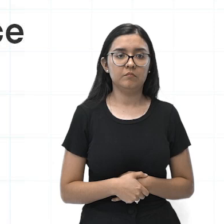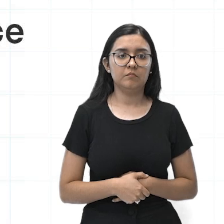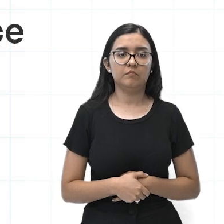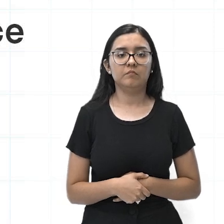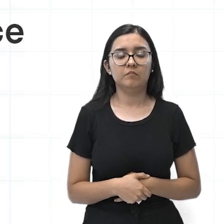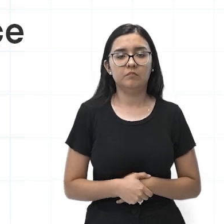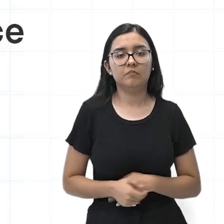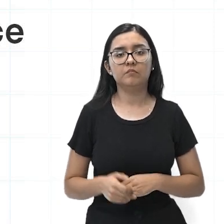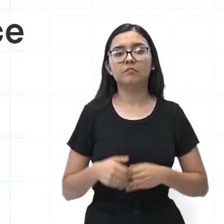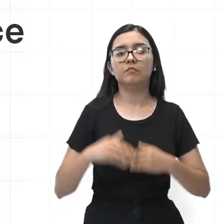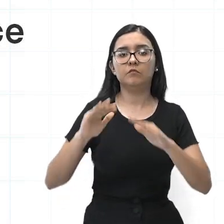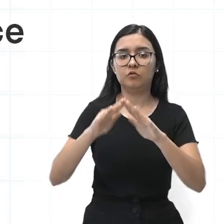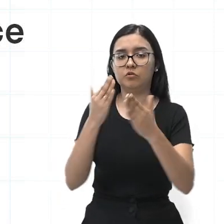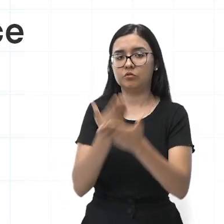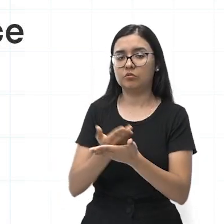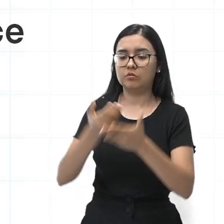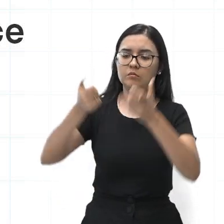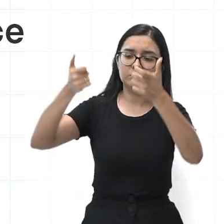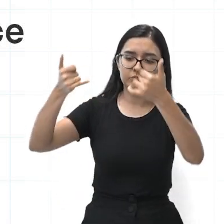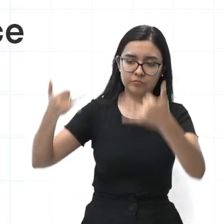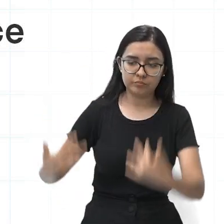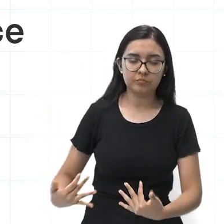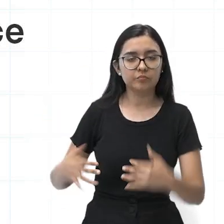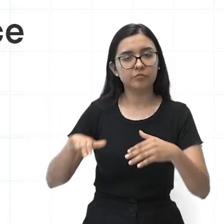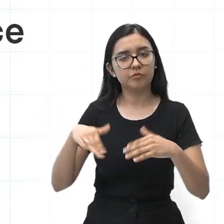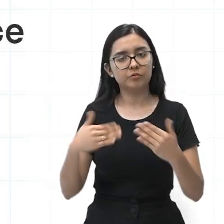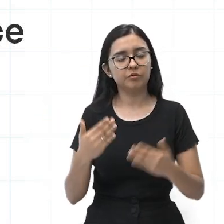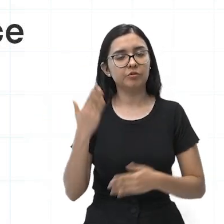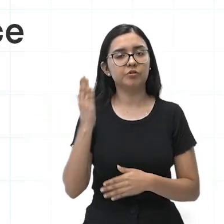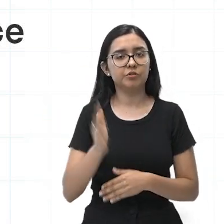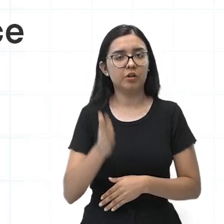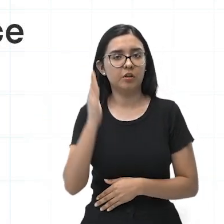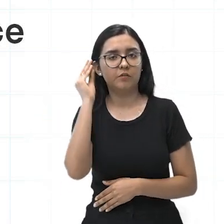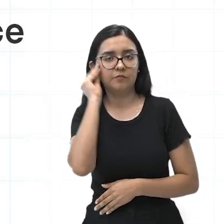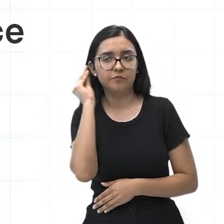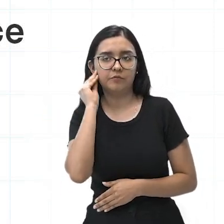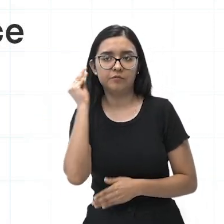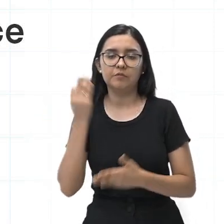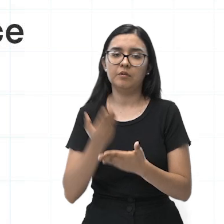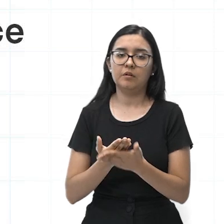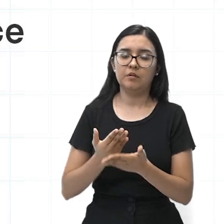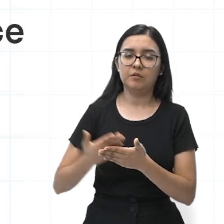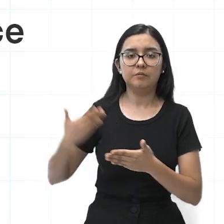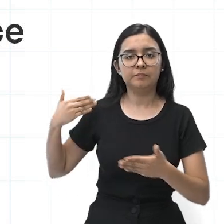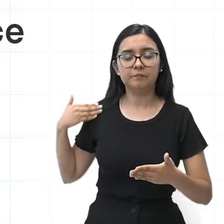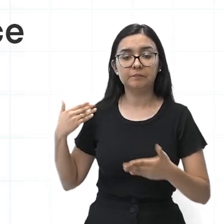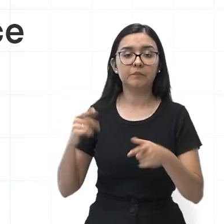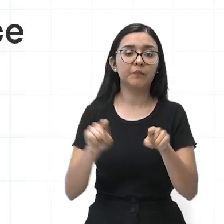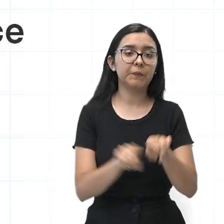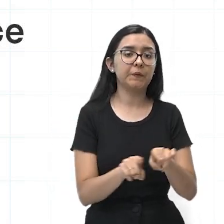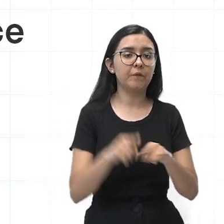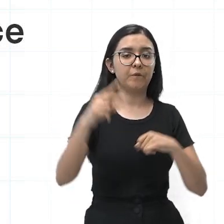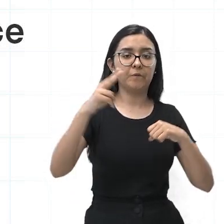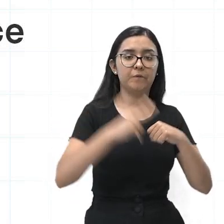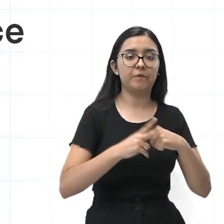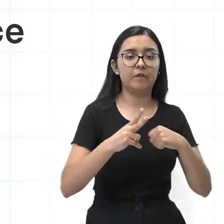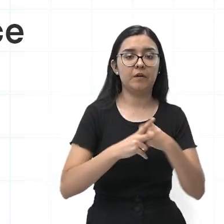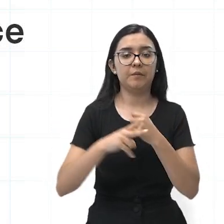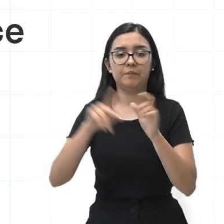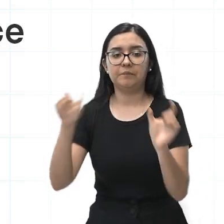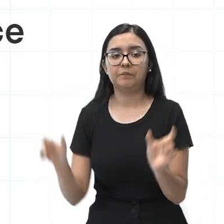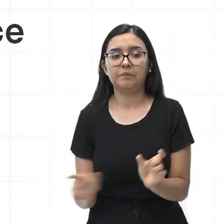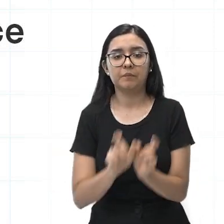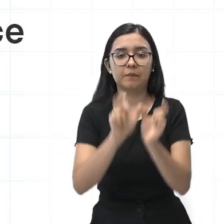Describing my school, descrevendo minha escola. Nós já vimos, então, ao longo das aulas, que as palavras, os verbos, né, terminado